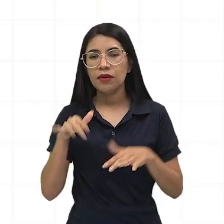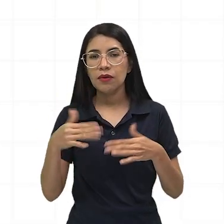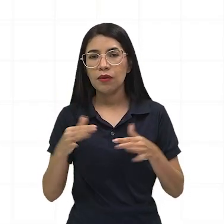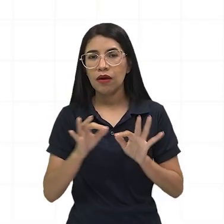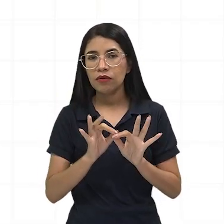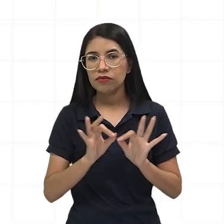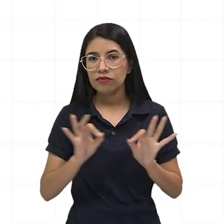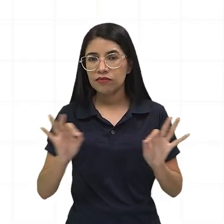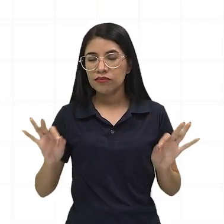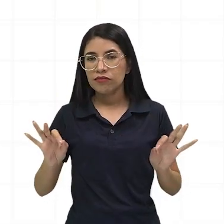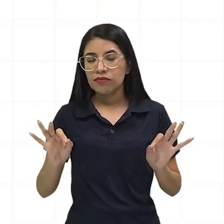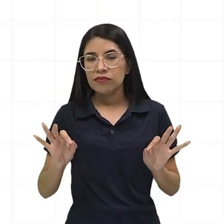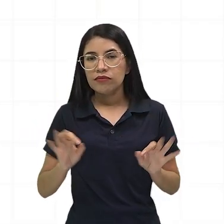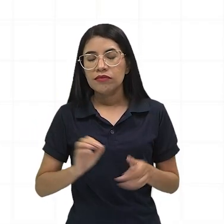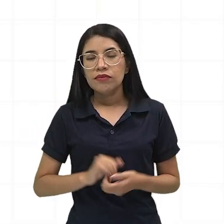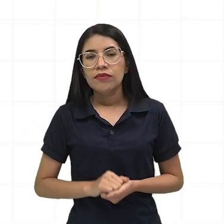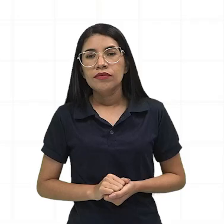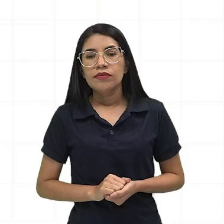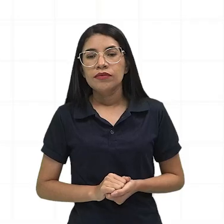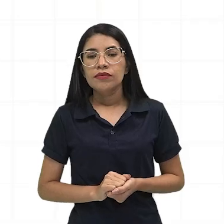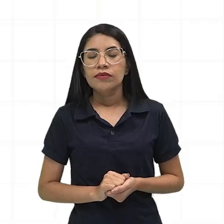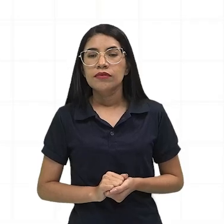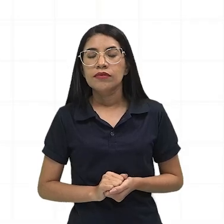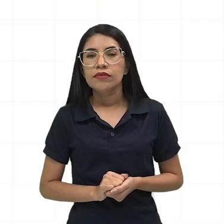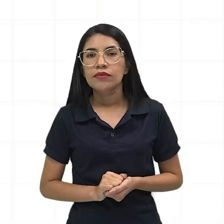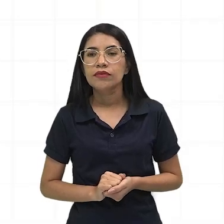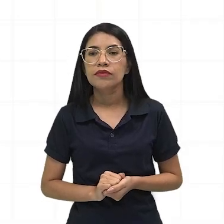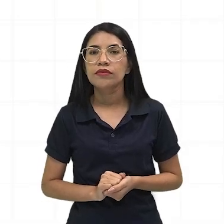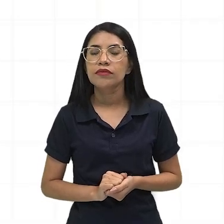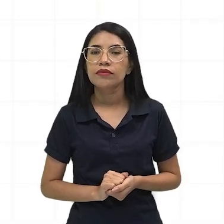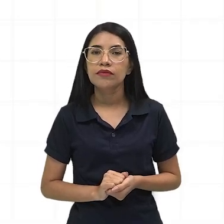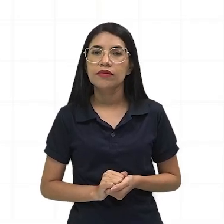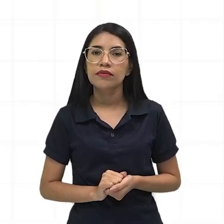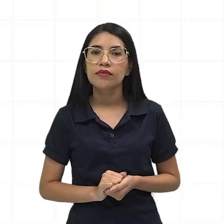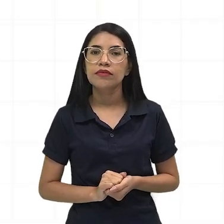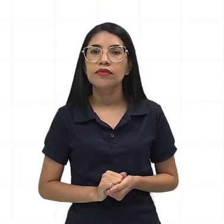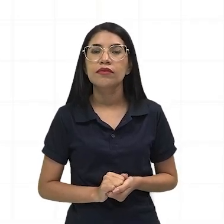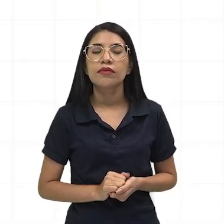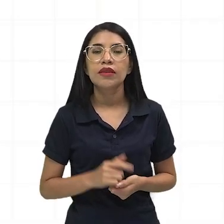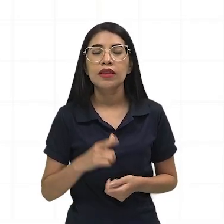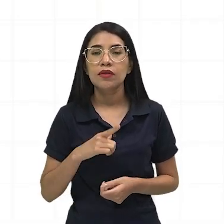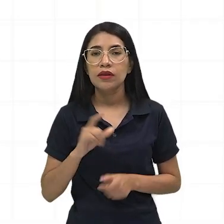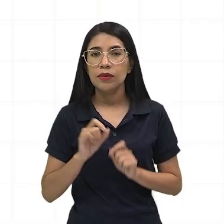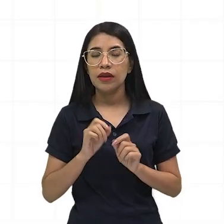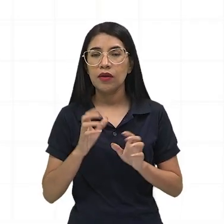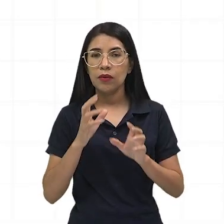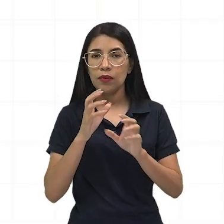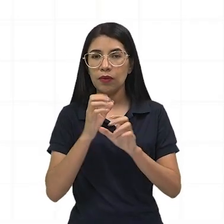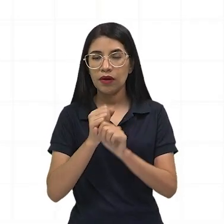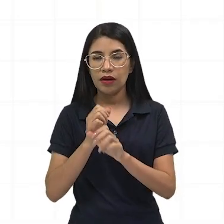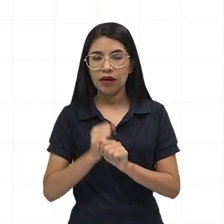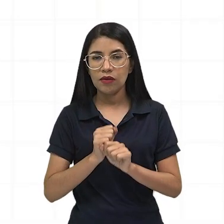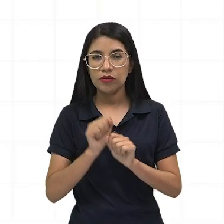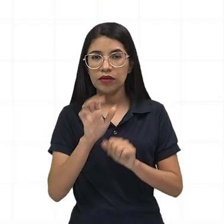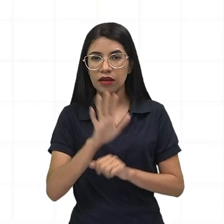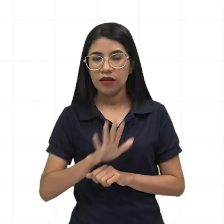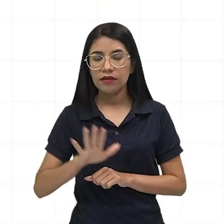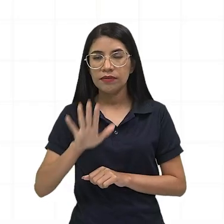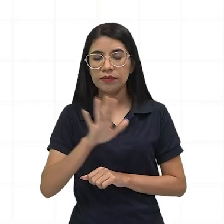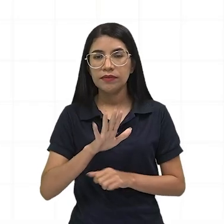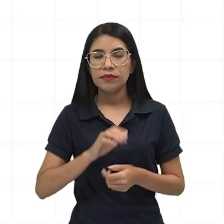Medido. E daí, por ele poder ser medido, eu estou diante do perímetro do círculo. Então, você pode calcular